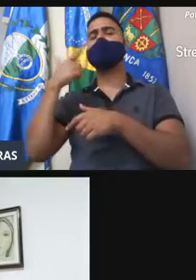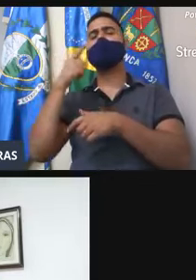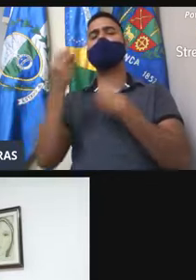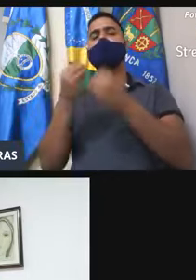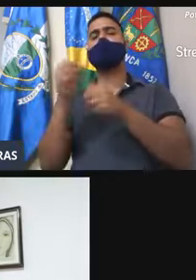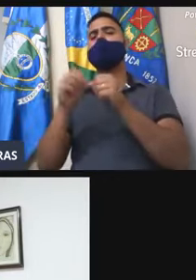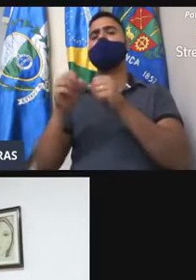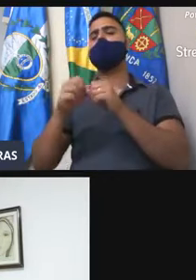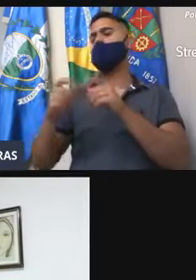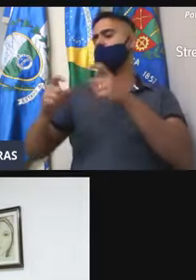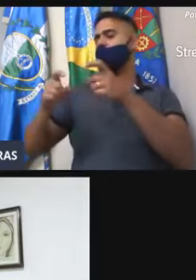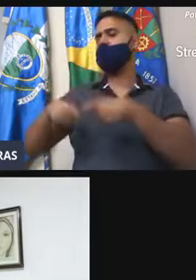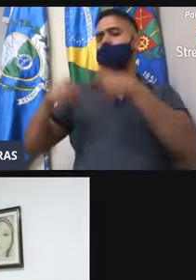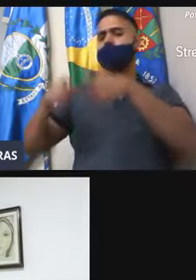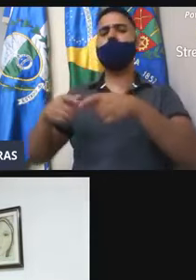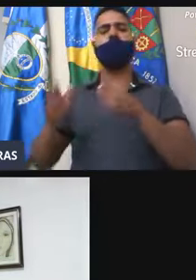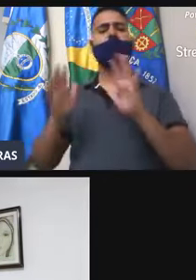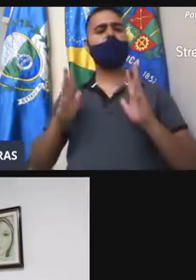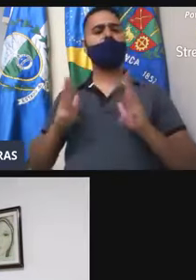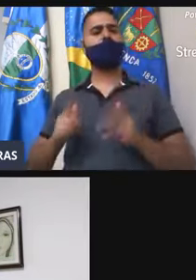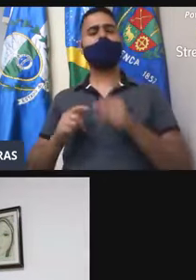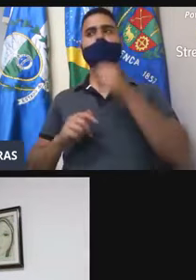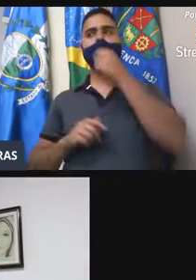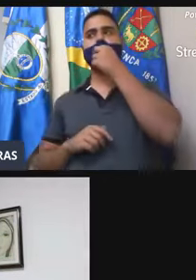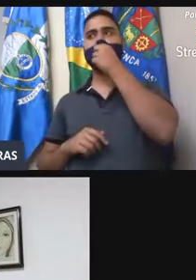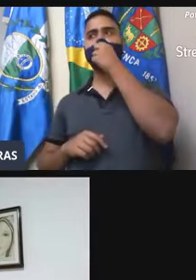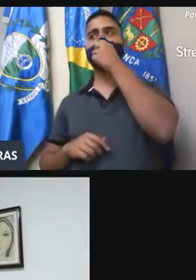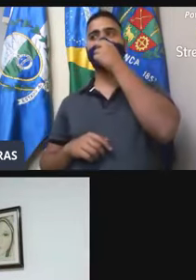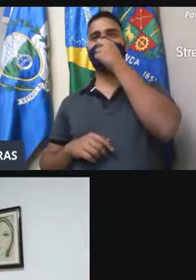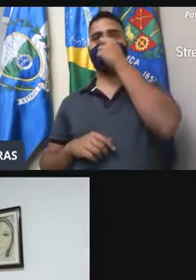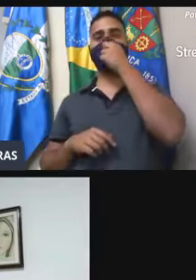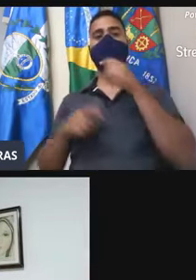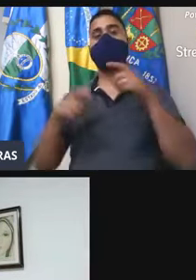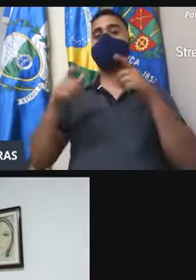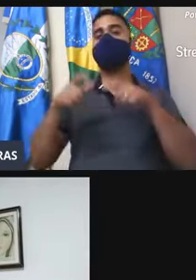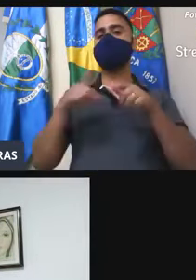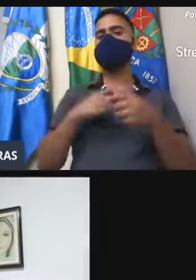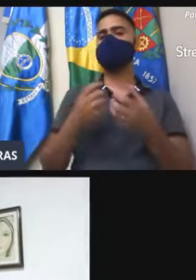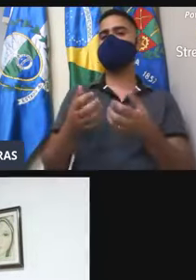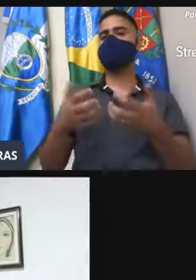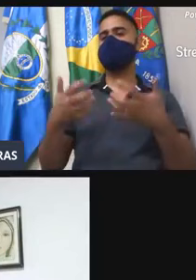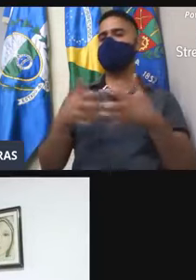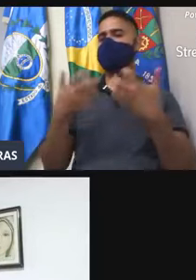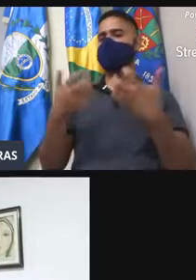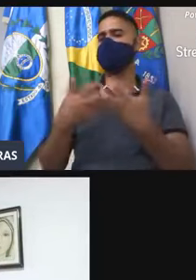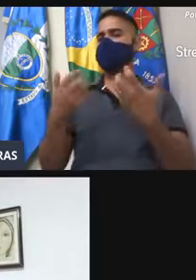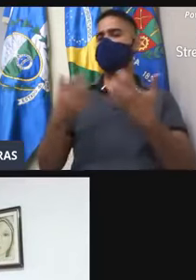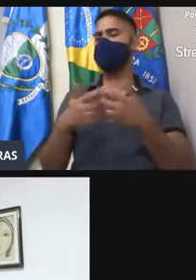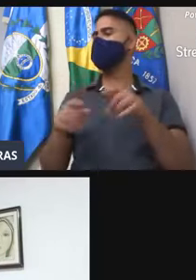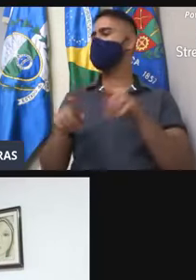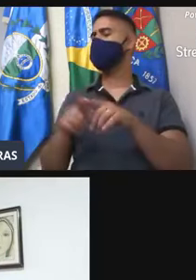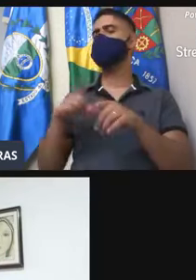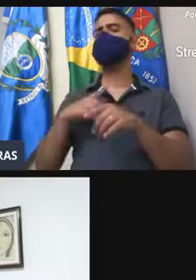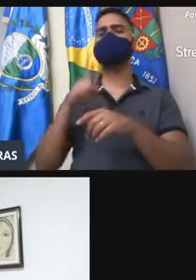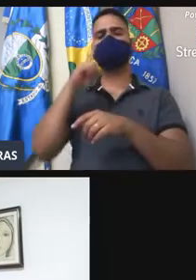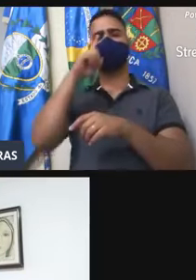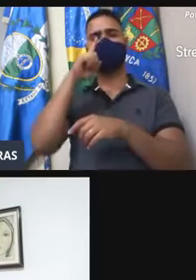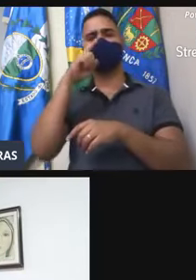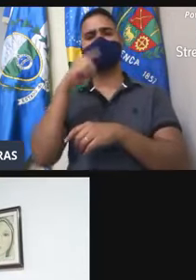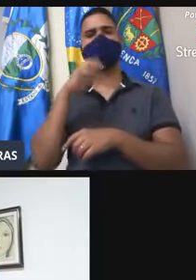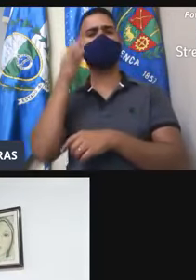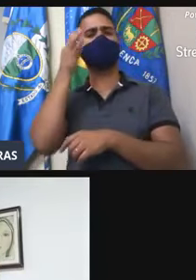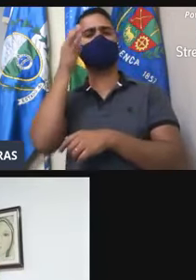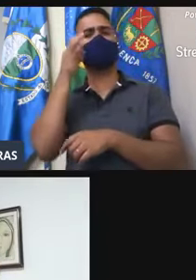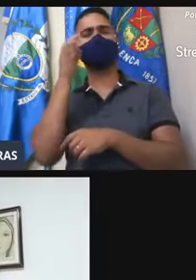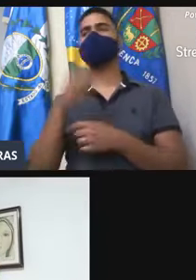solicitar providências contra a manutenção da limpeza do meio. O terreno se encontra com mato muito alto, que propicia a proliferação de insetos, roedores e animais